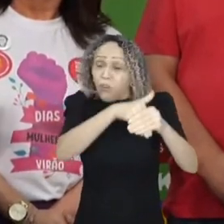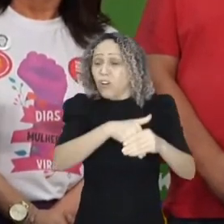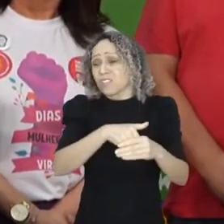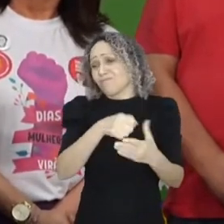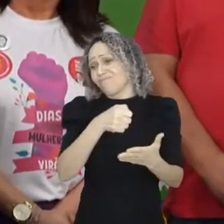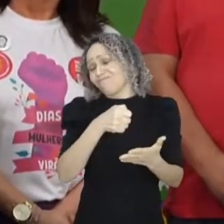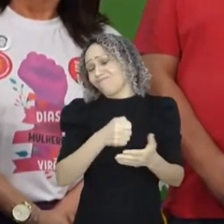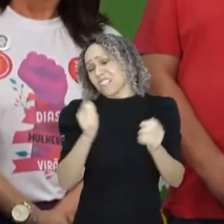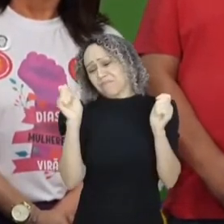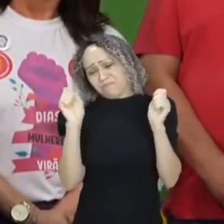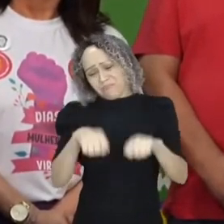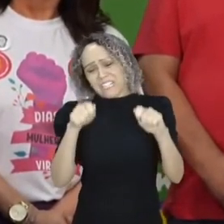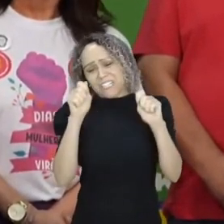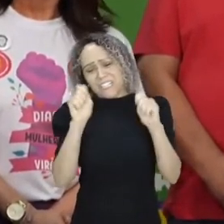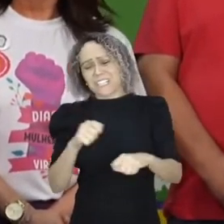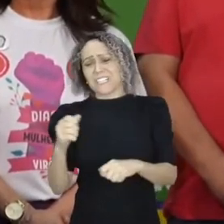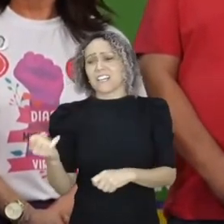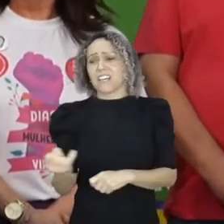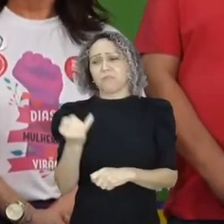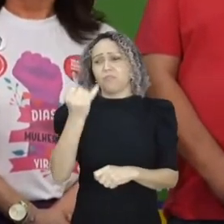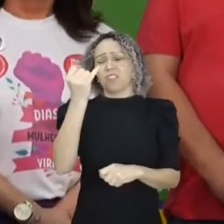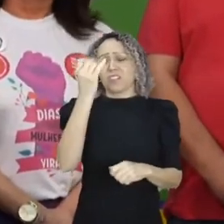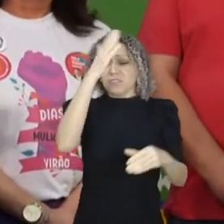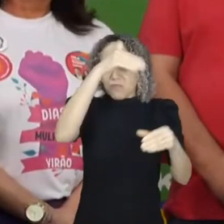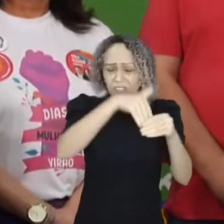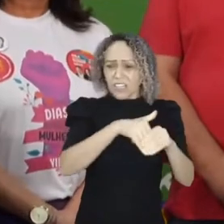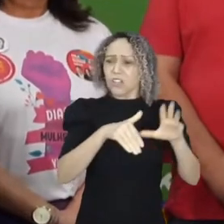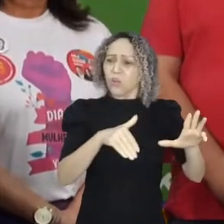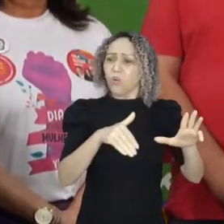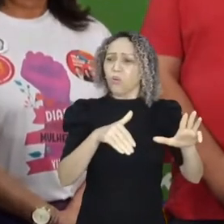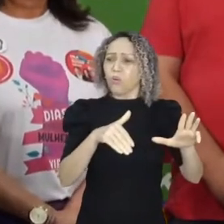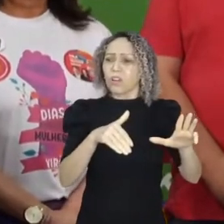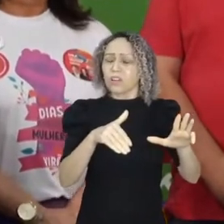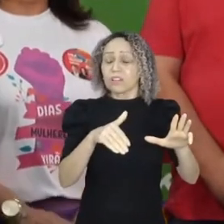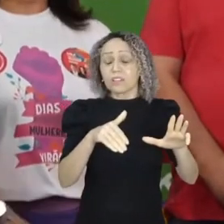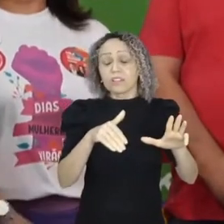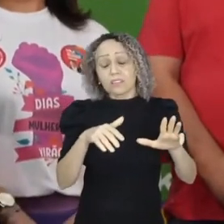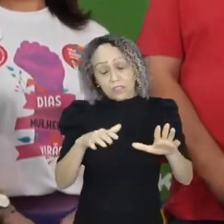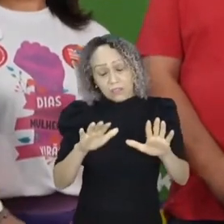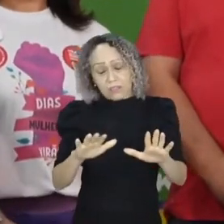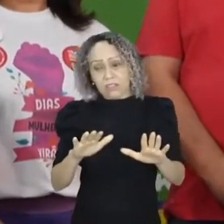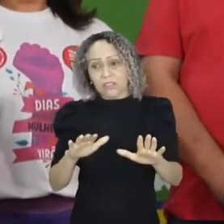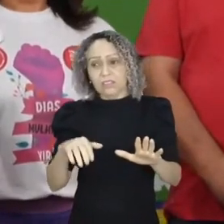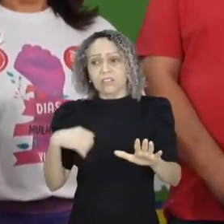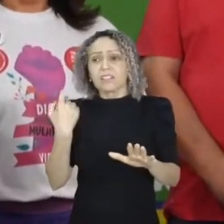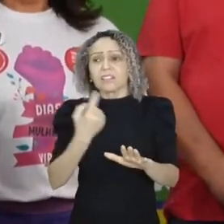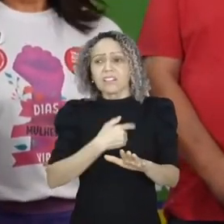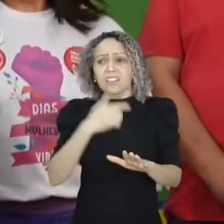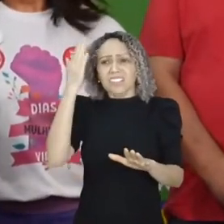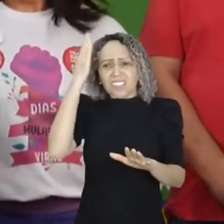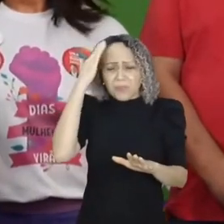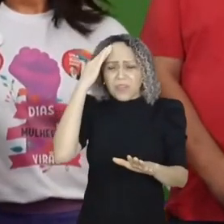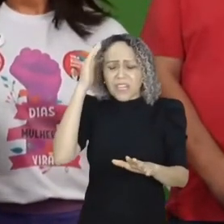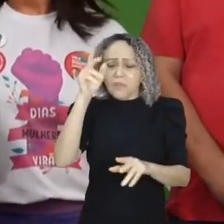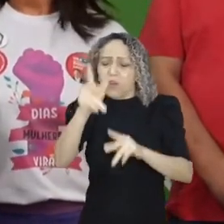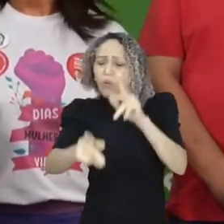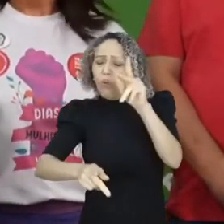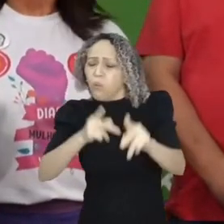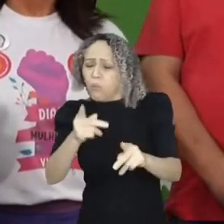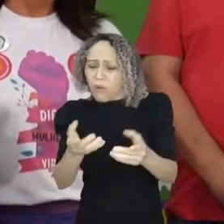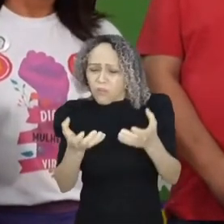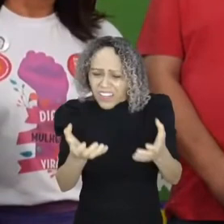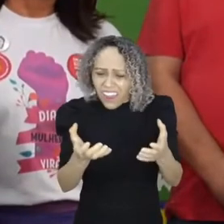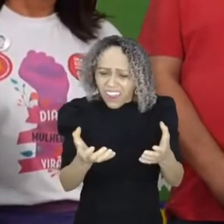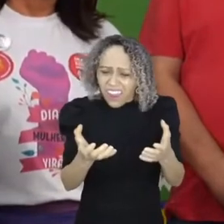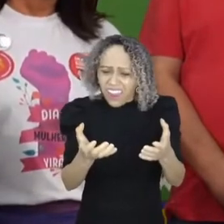voto necessário para salvar esse país. E é isso que nós vamos fazer. E a gente sabe o que o povo quer e a gente sabe como